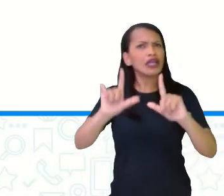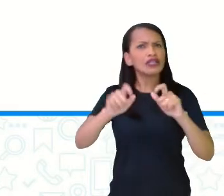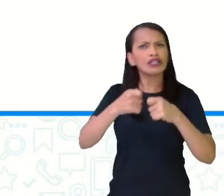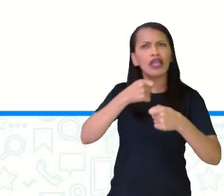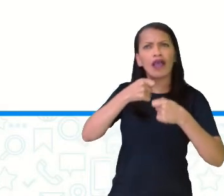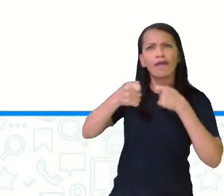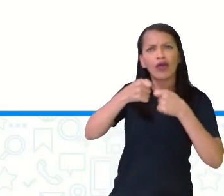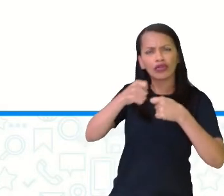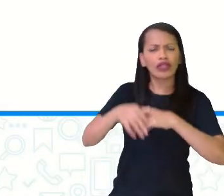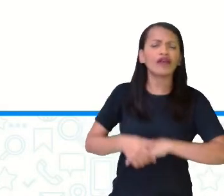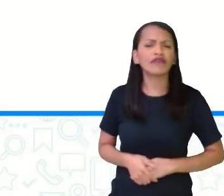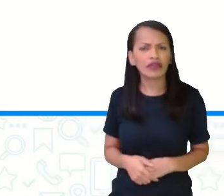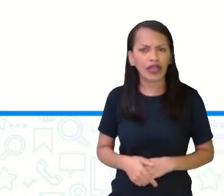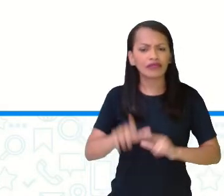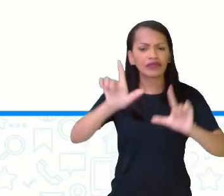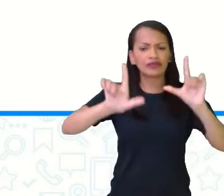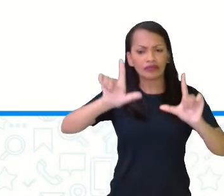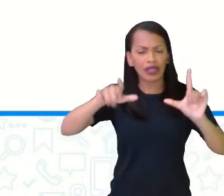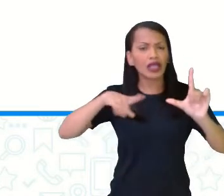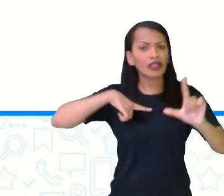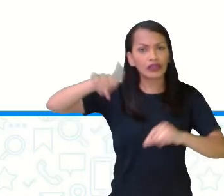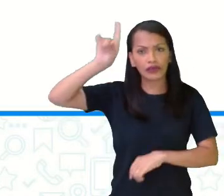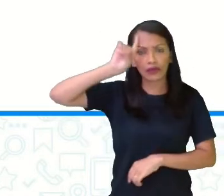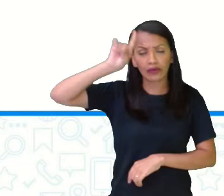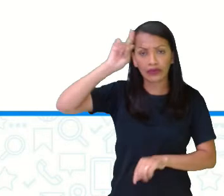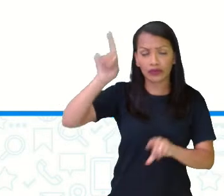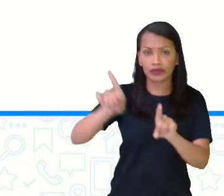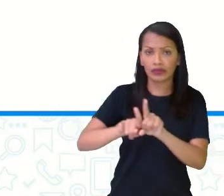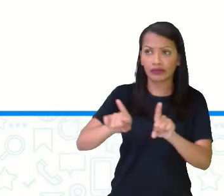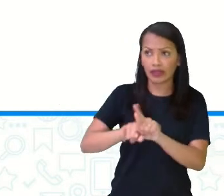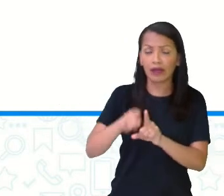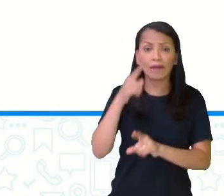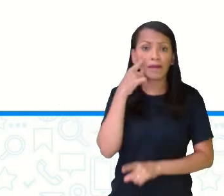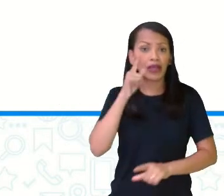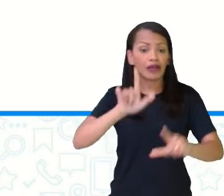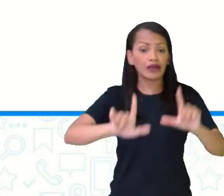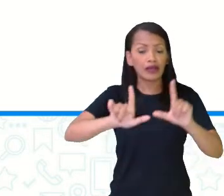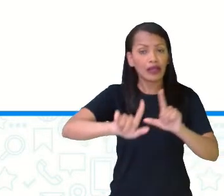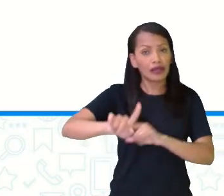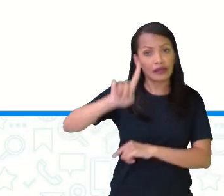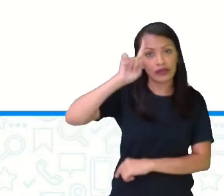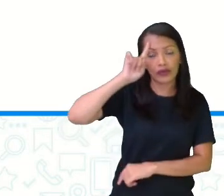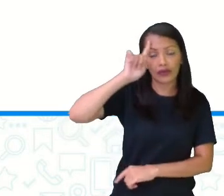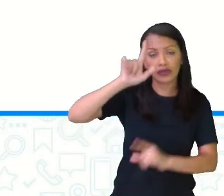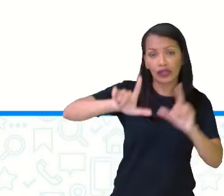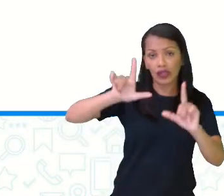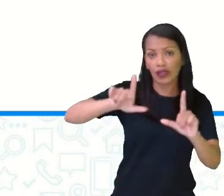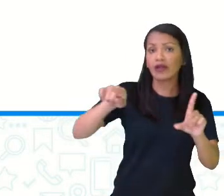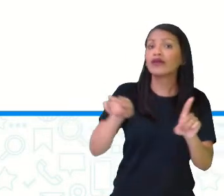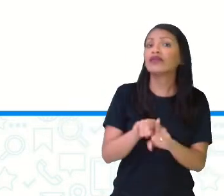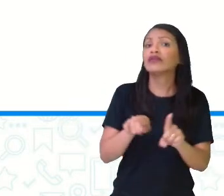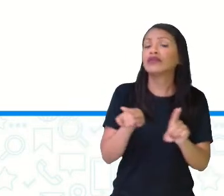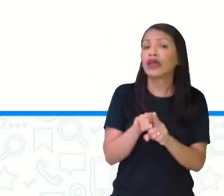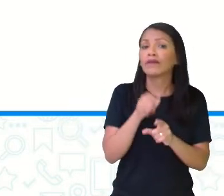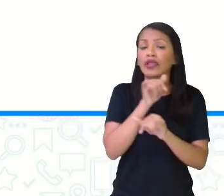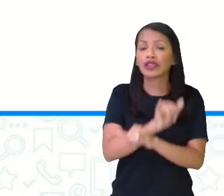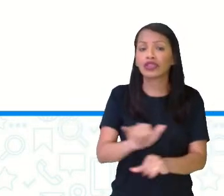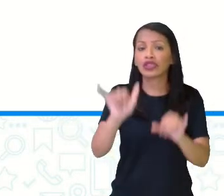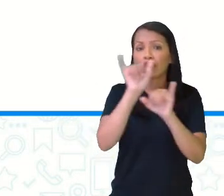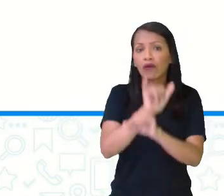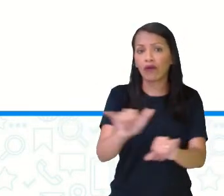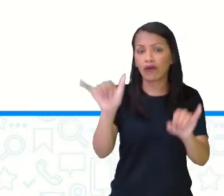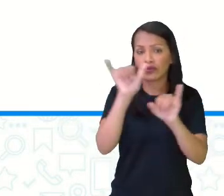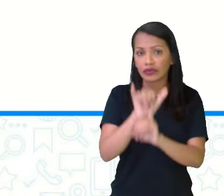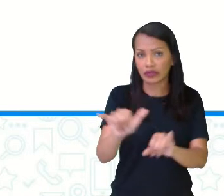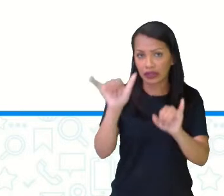aquele jornal que passa todo dia? Também, tá? Mas aquele jornal que você assiste todo dia na TV, ele passa notícias em